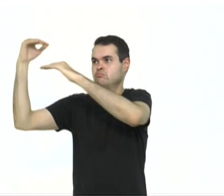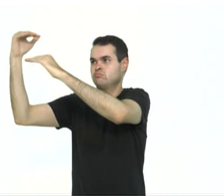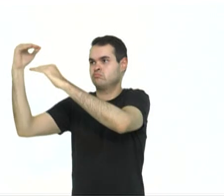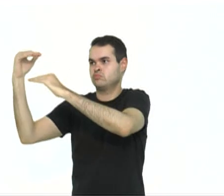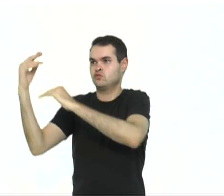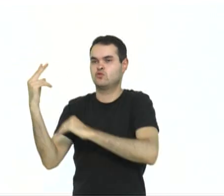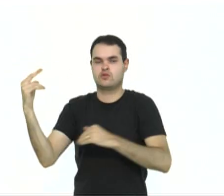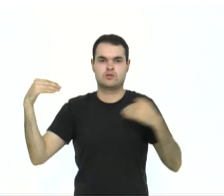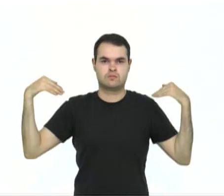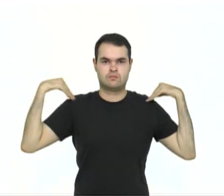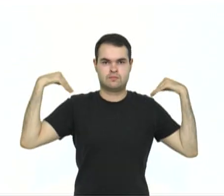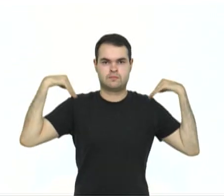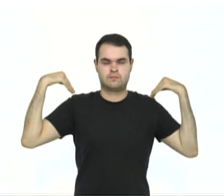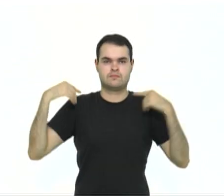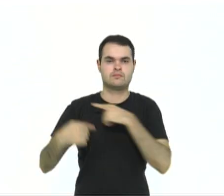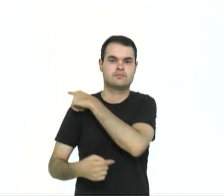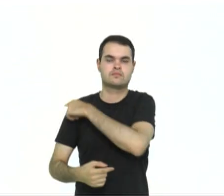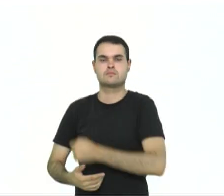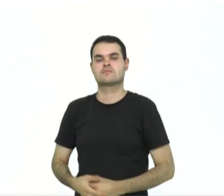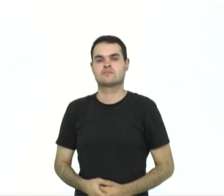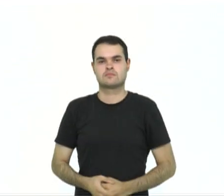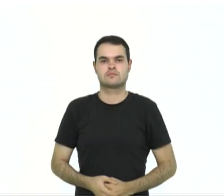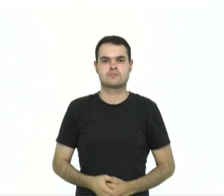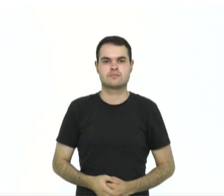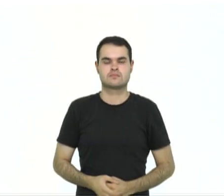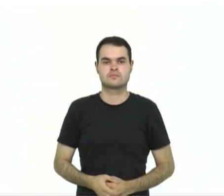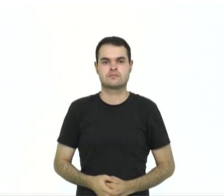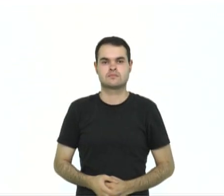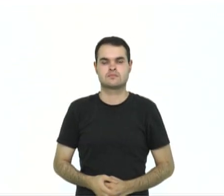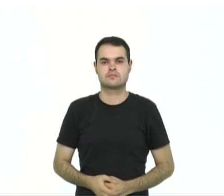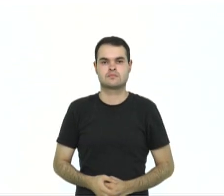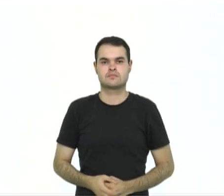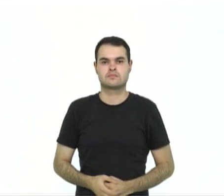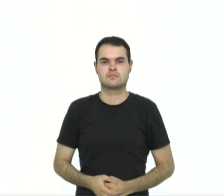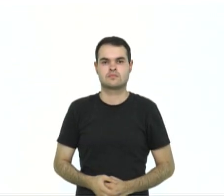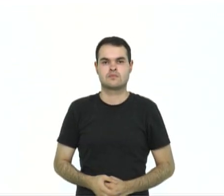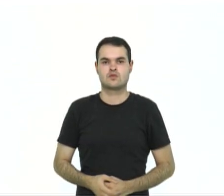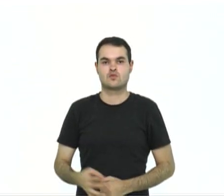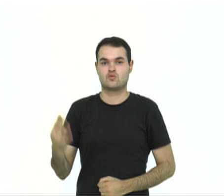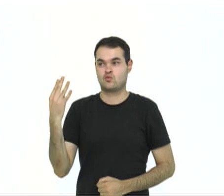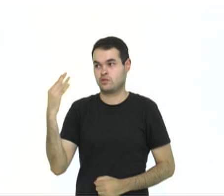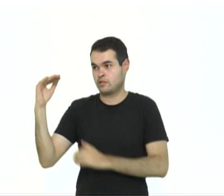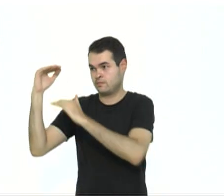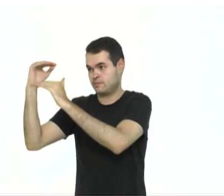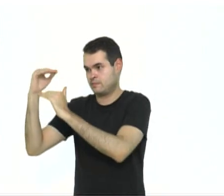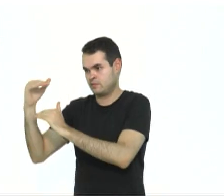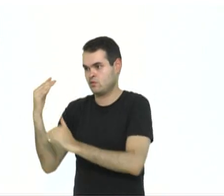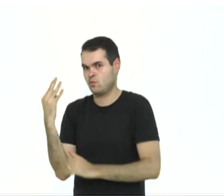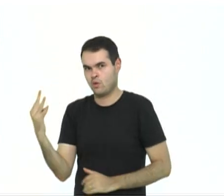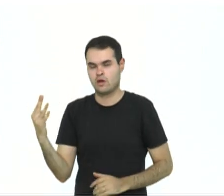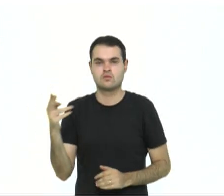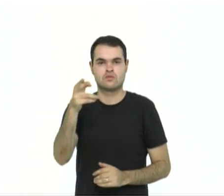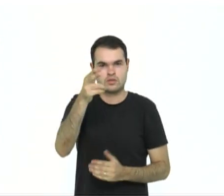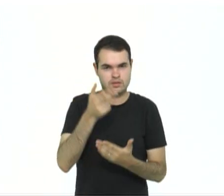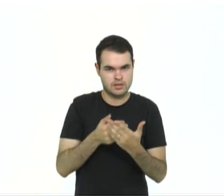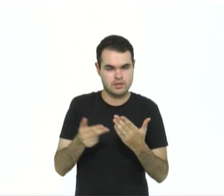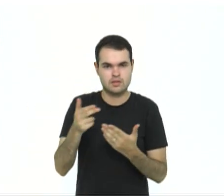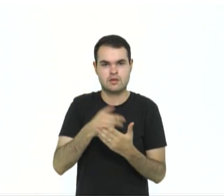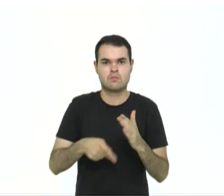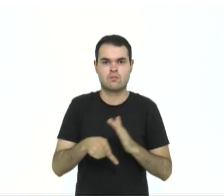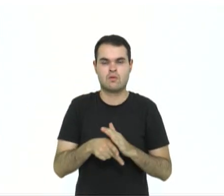1, 2, né? No espaço número 4, você desenha o quadril